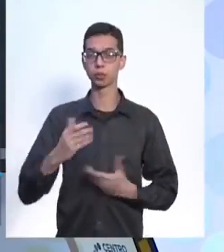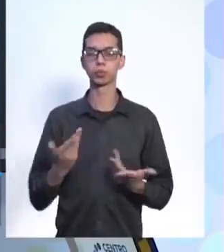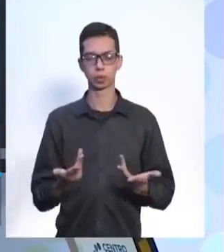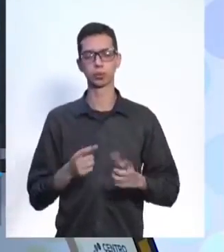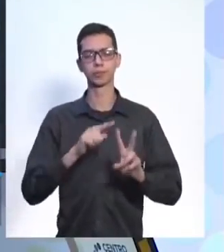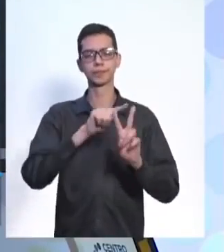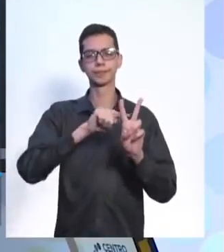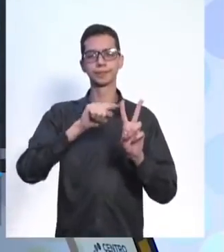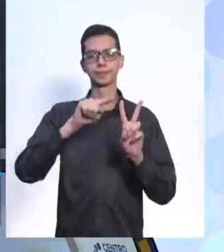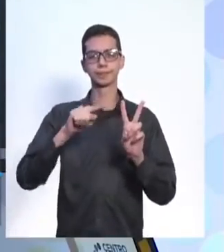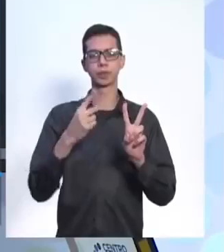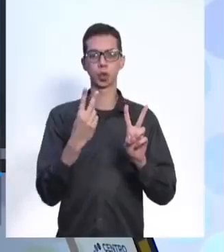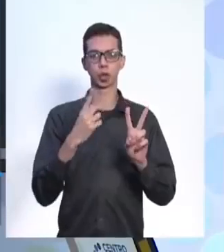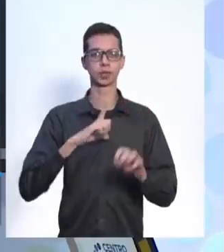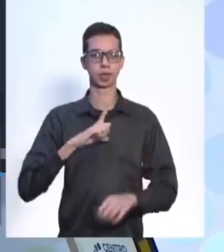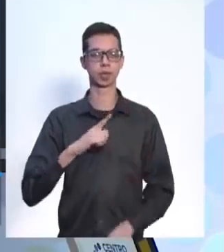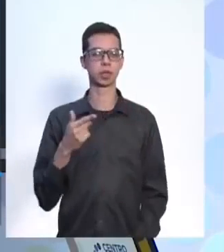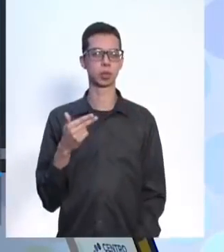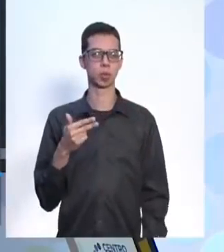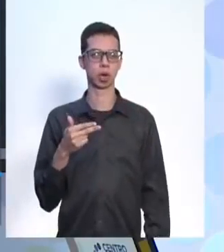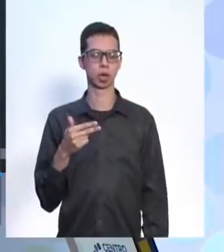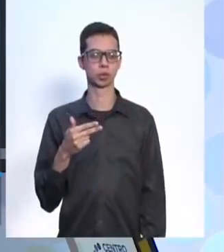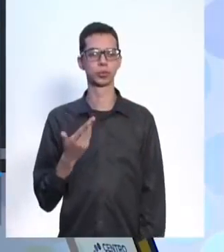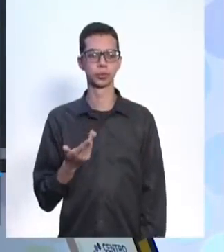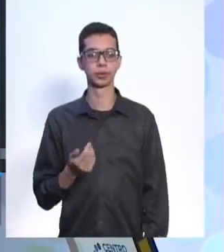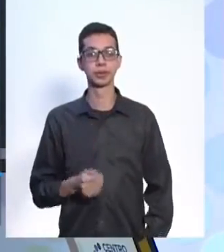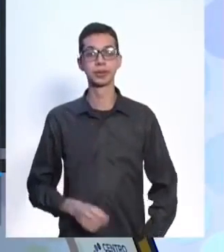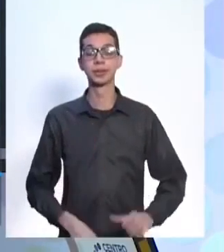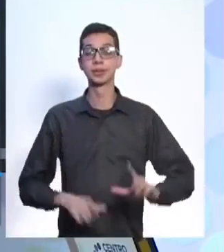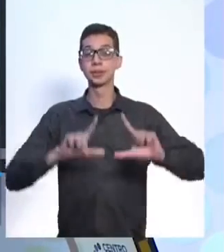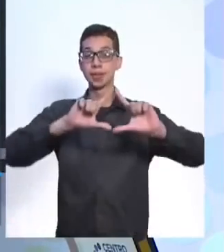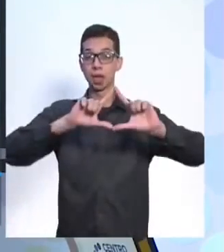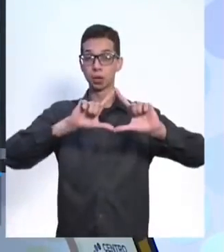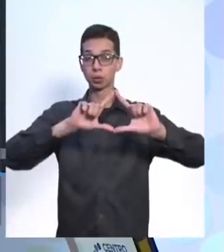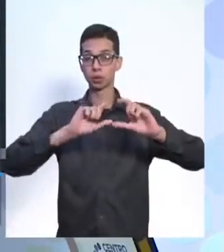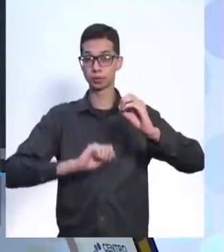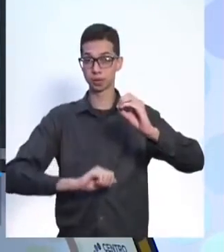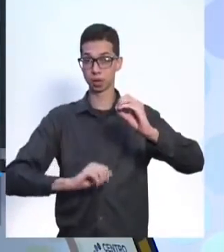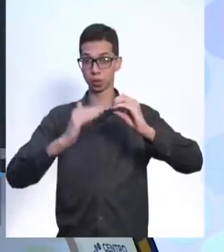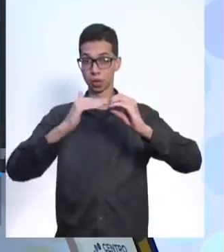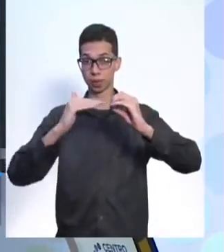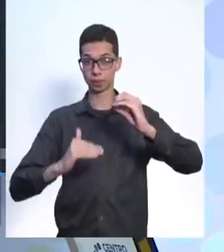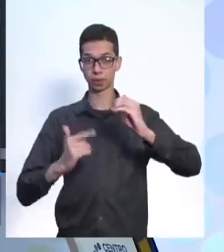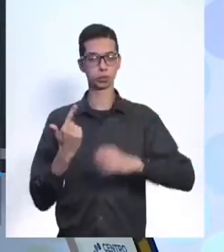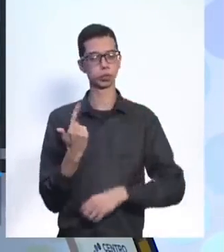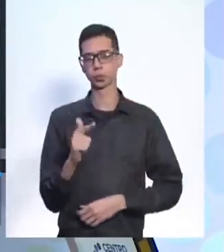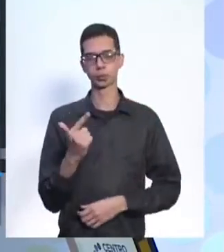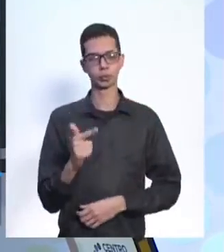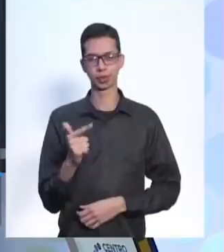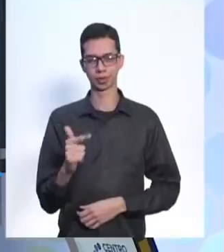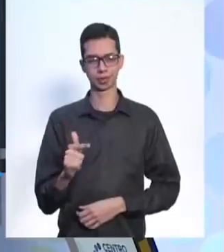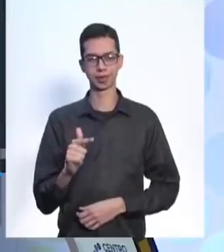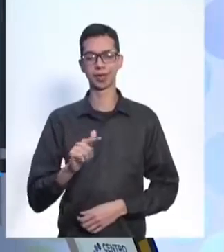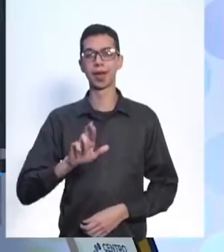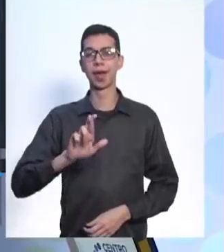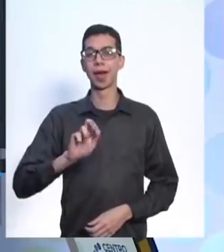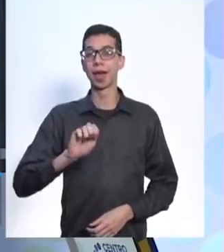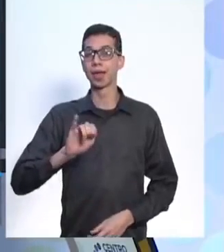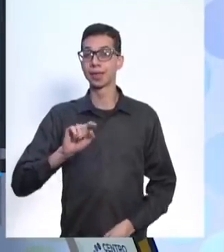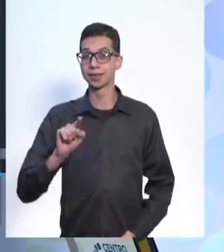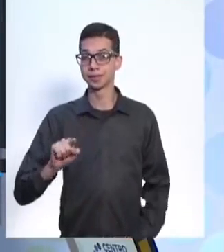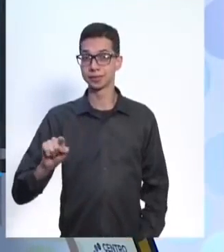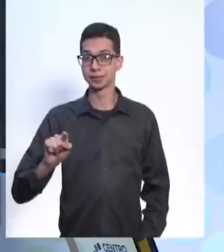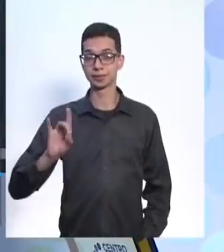quando delta é menor do que zero, não vão existir raízes reais. Mas não quer dizer que não existe